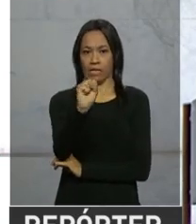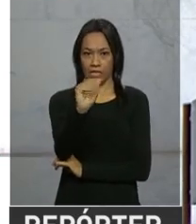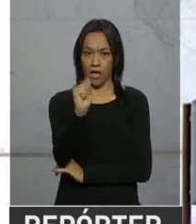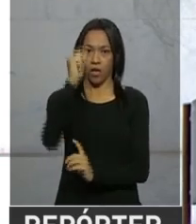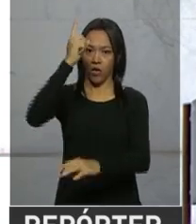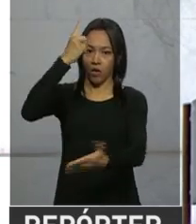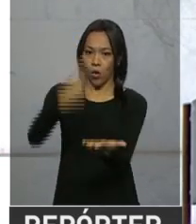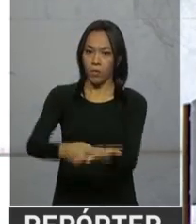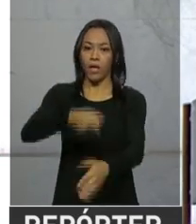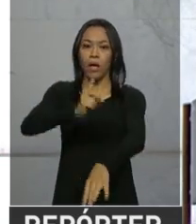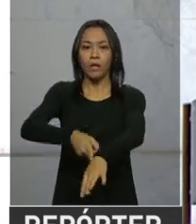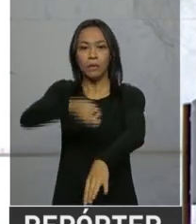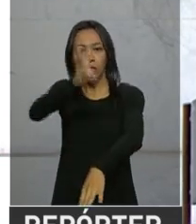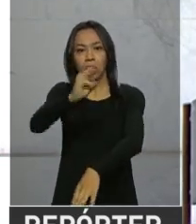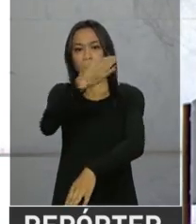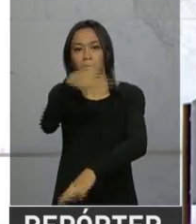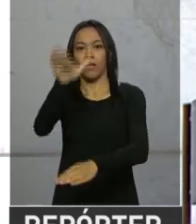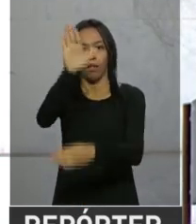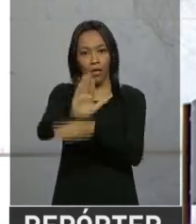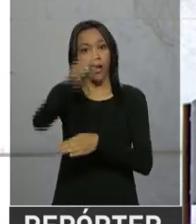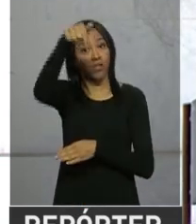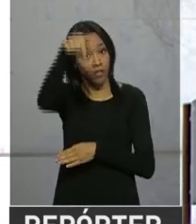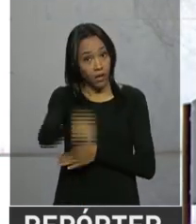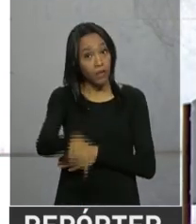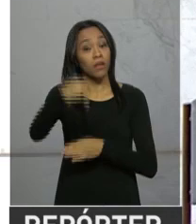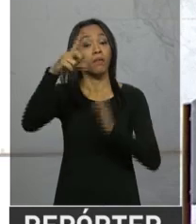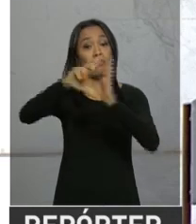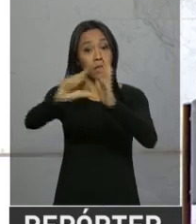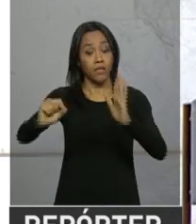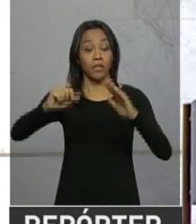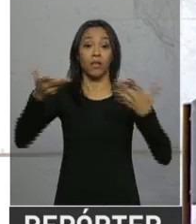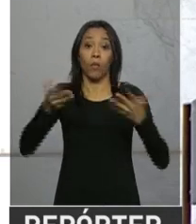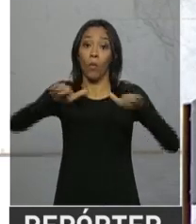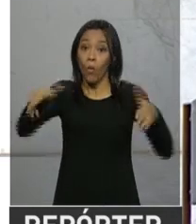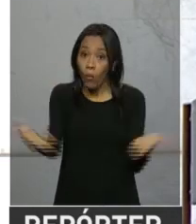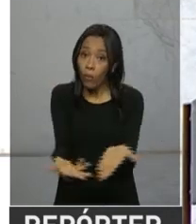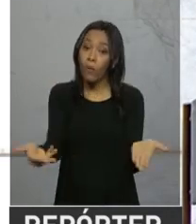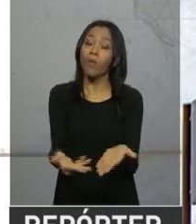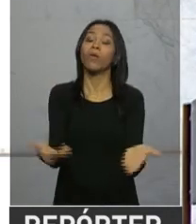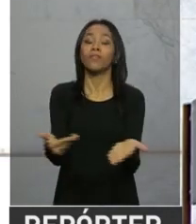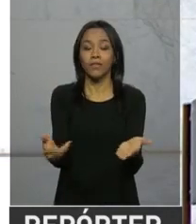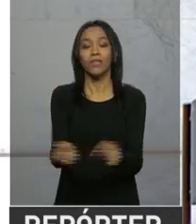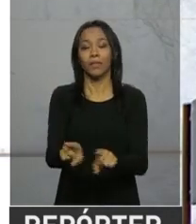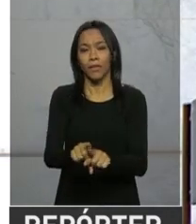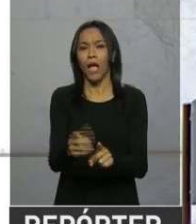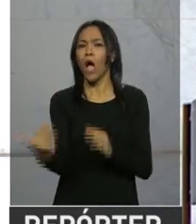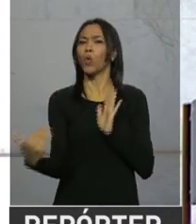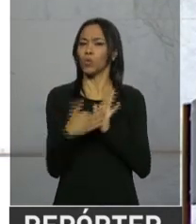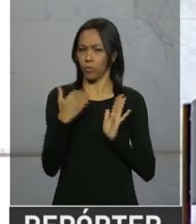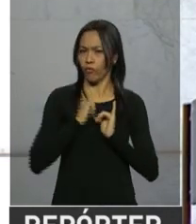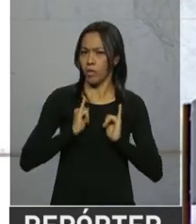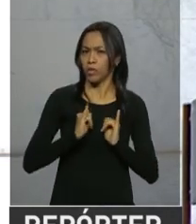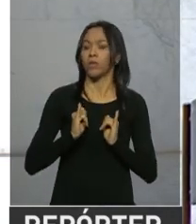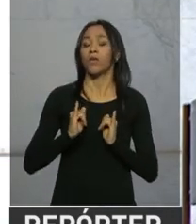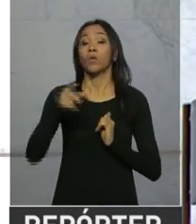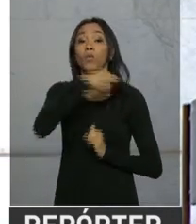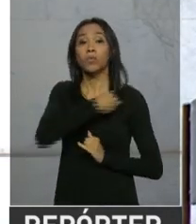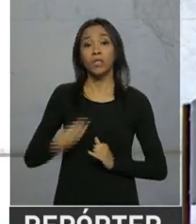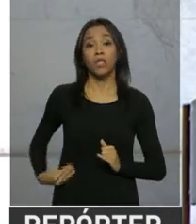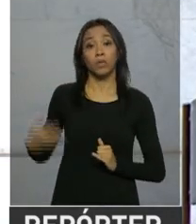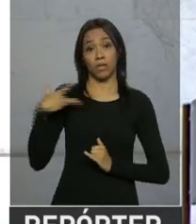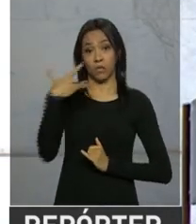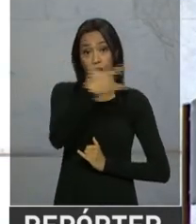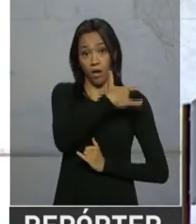na no clube da Aeronáutica aqui em Brasília hoje também pela manhã uma última informação o ministro da saúde